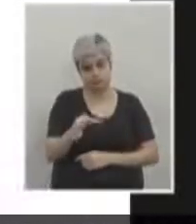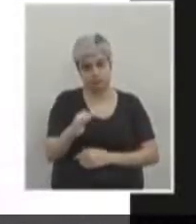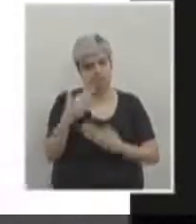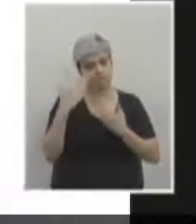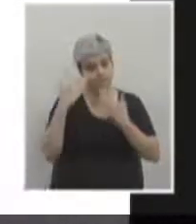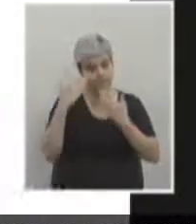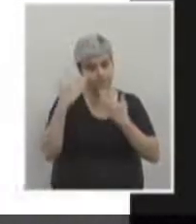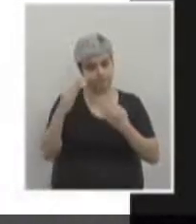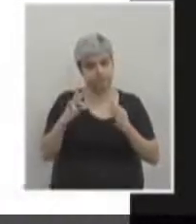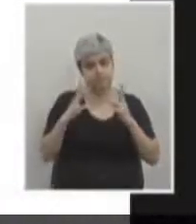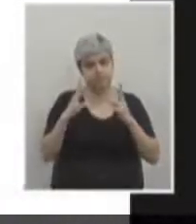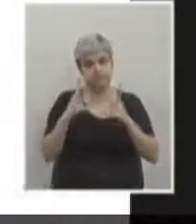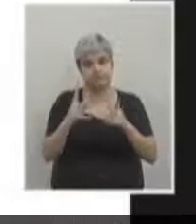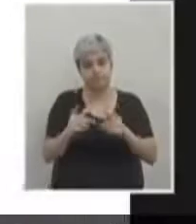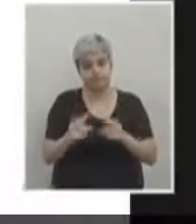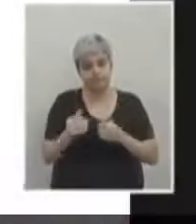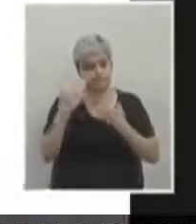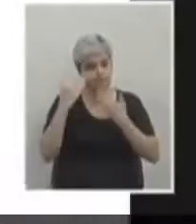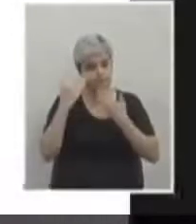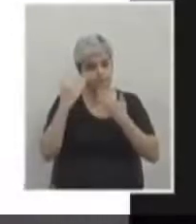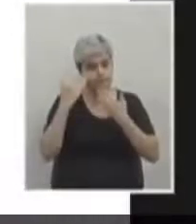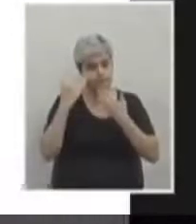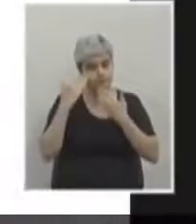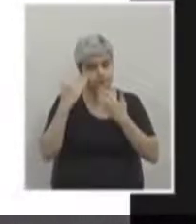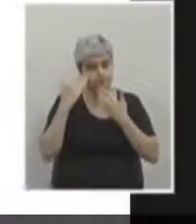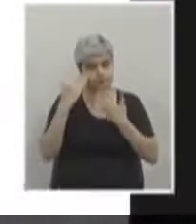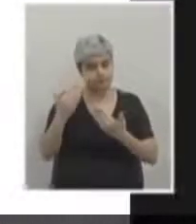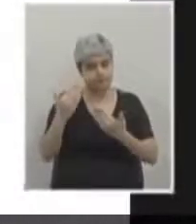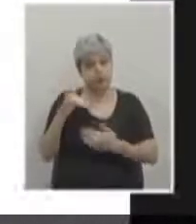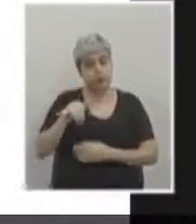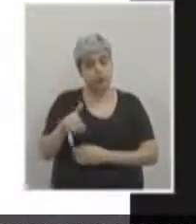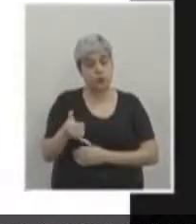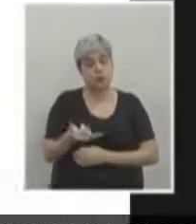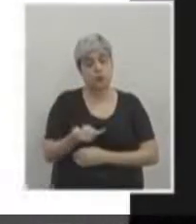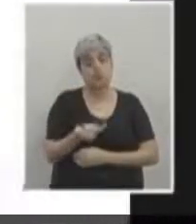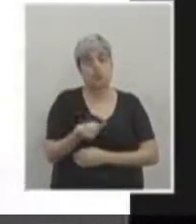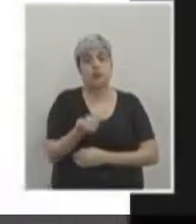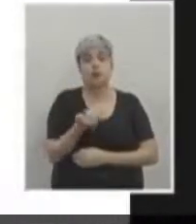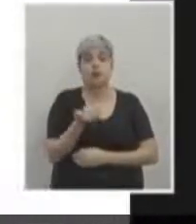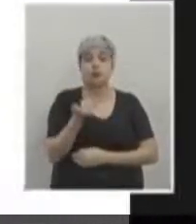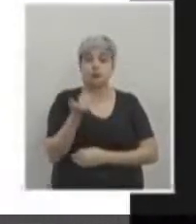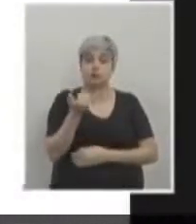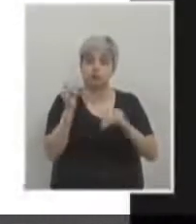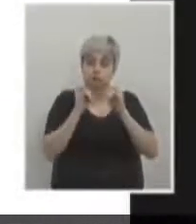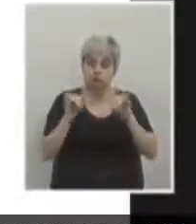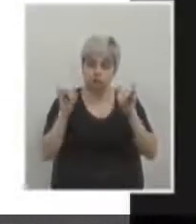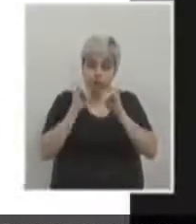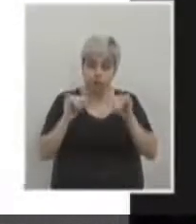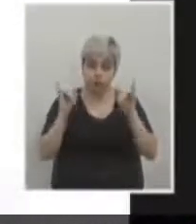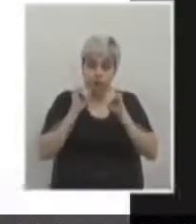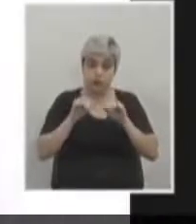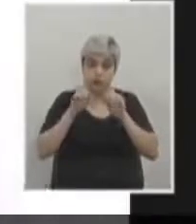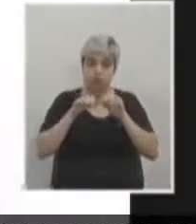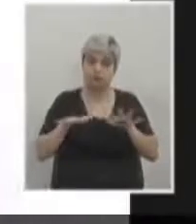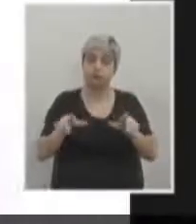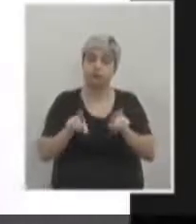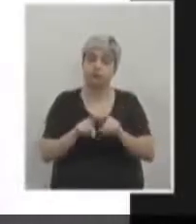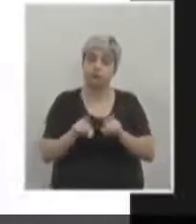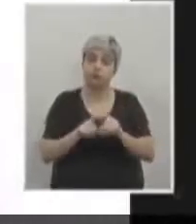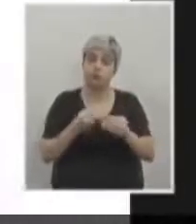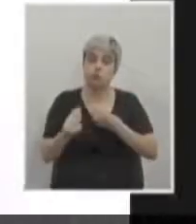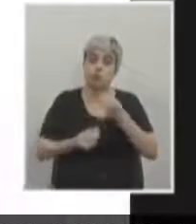a todos vocês. Agradeço a oportunidade de passar para vocês a informação, como é que a